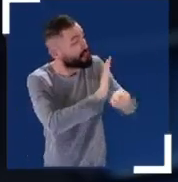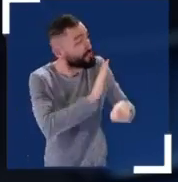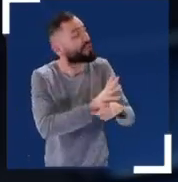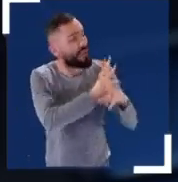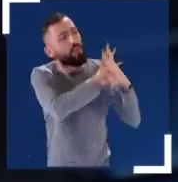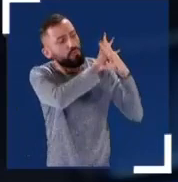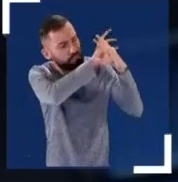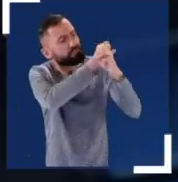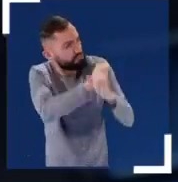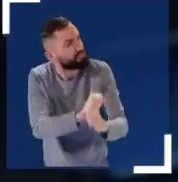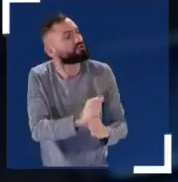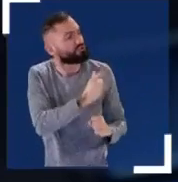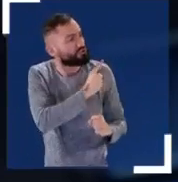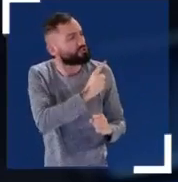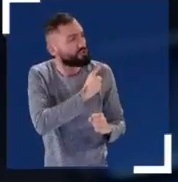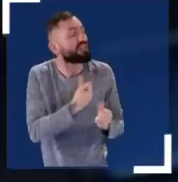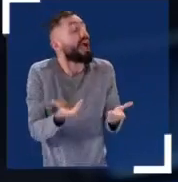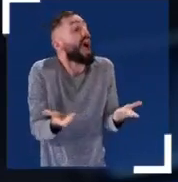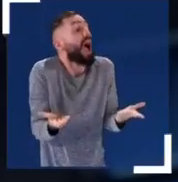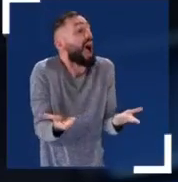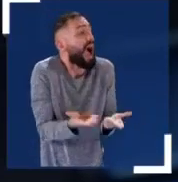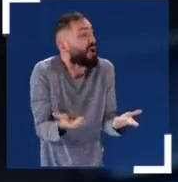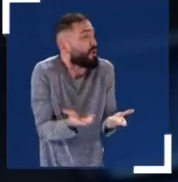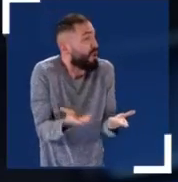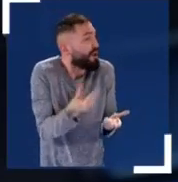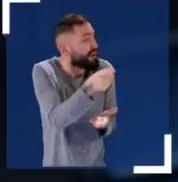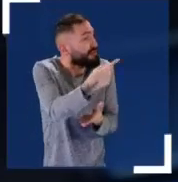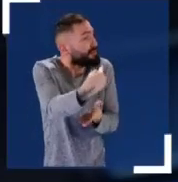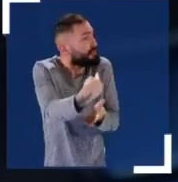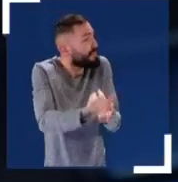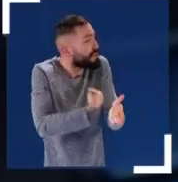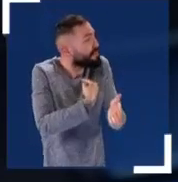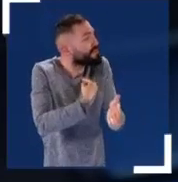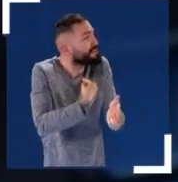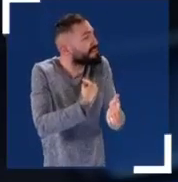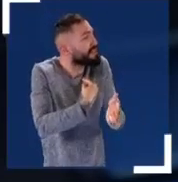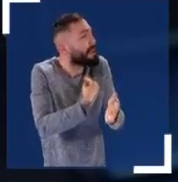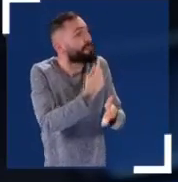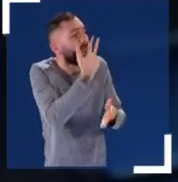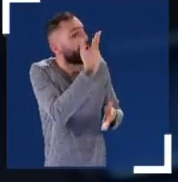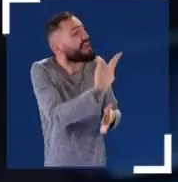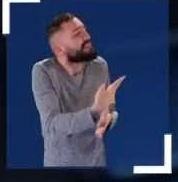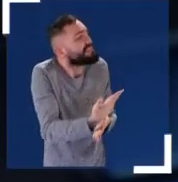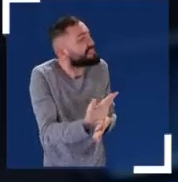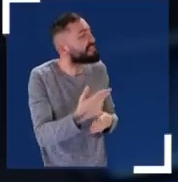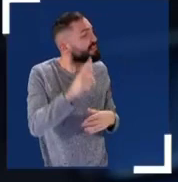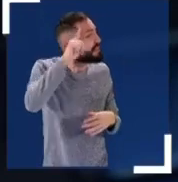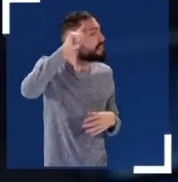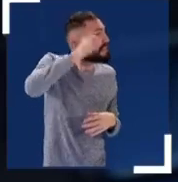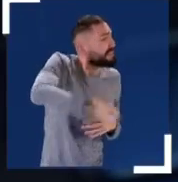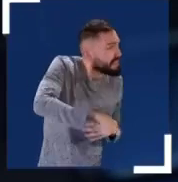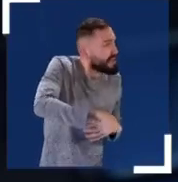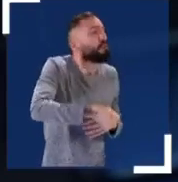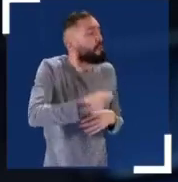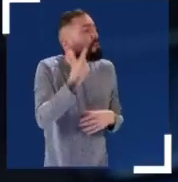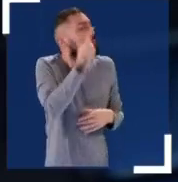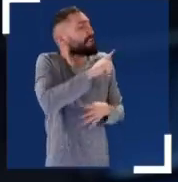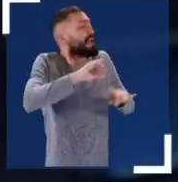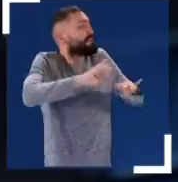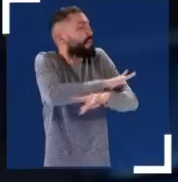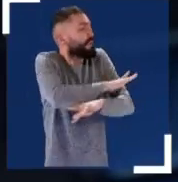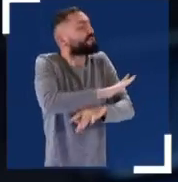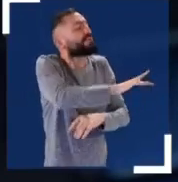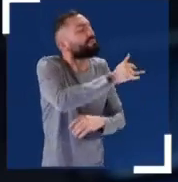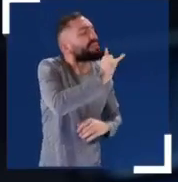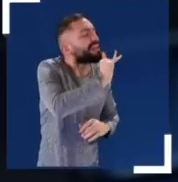experiência importante que chega nessa hora e você acaba sendo eficaz na hora de decisões importantes. Por exemplo, dei o